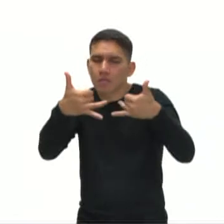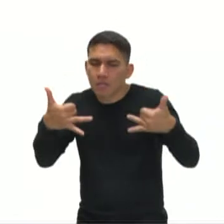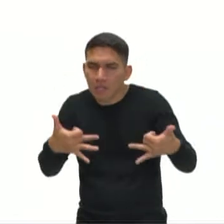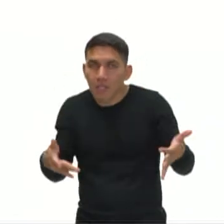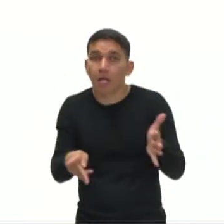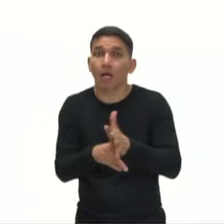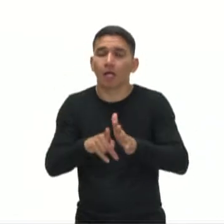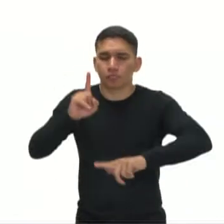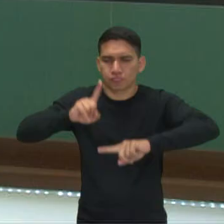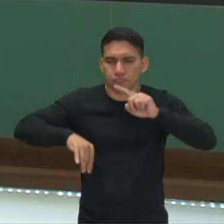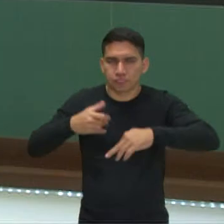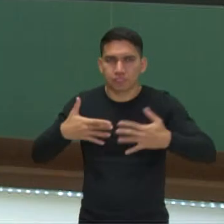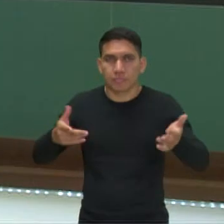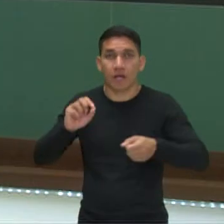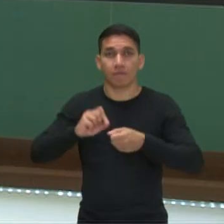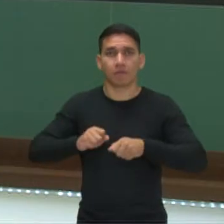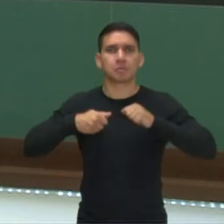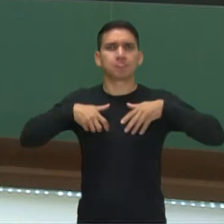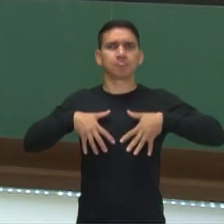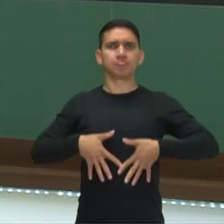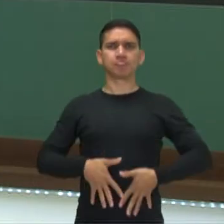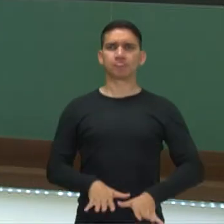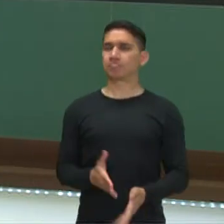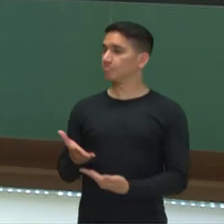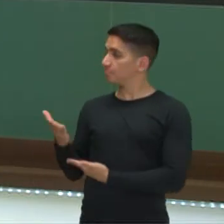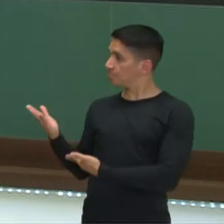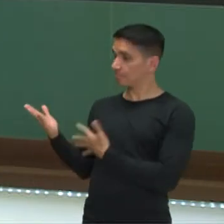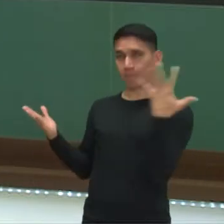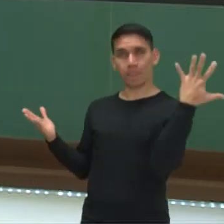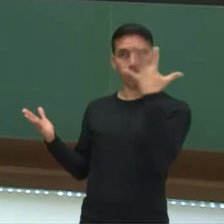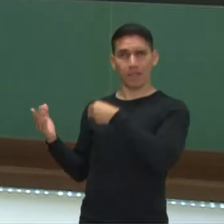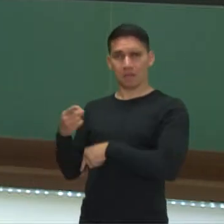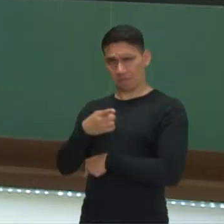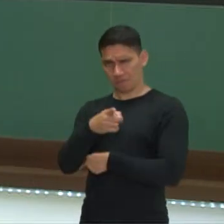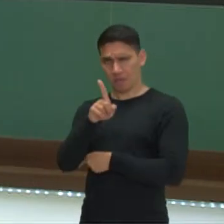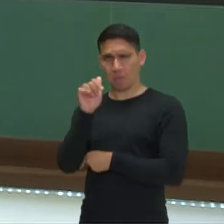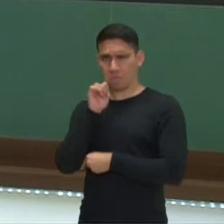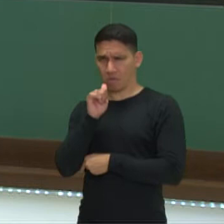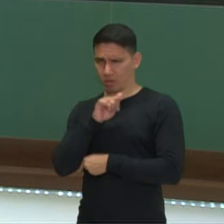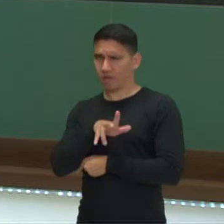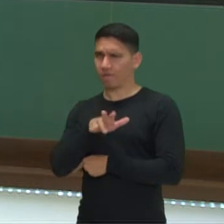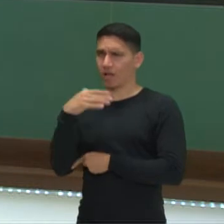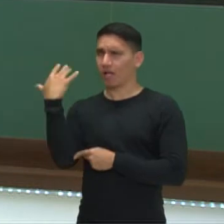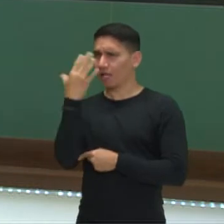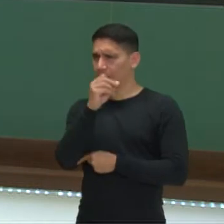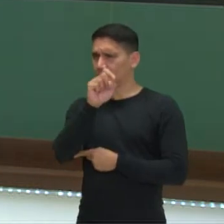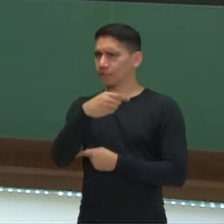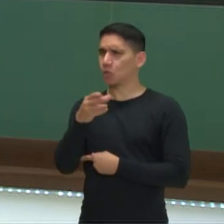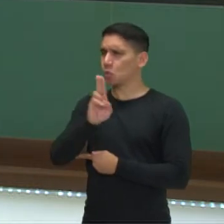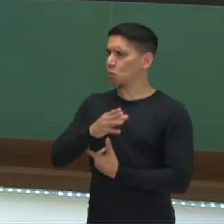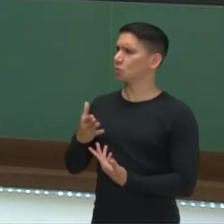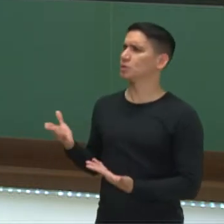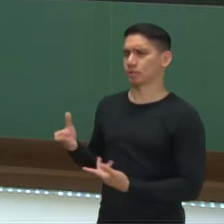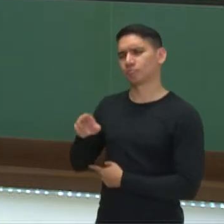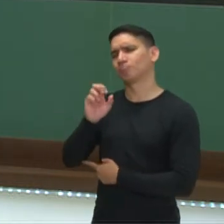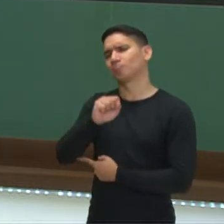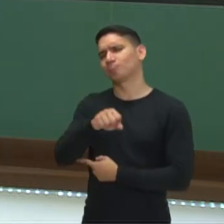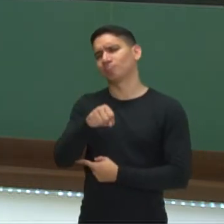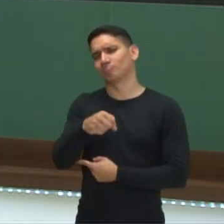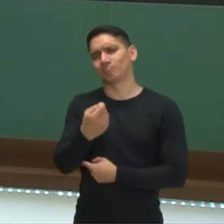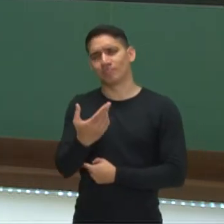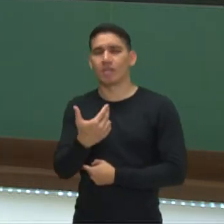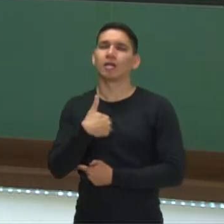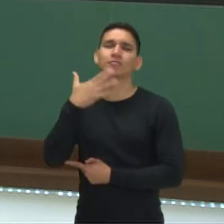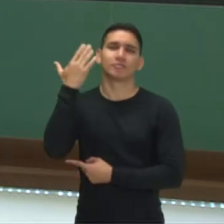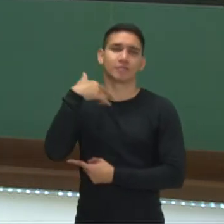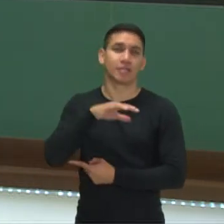produzida. Tá aqui um vestidão lindo, maravilhoso. Você ficaria linda com esse vestido. Sim, sei disso. Tá?